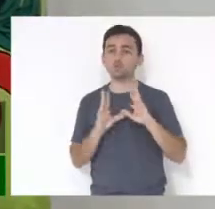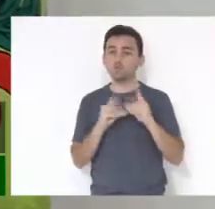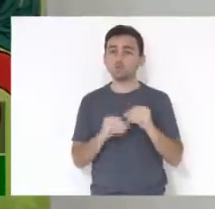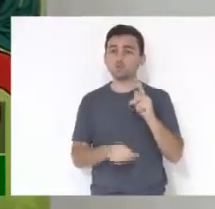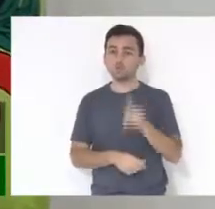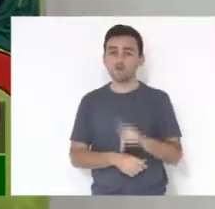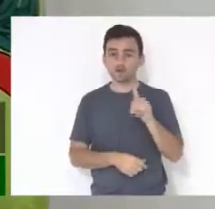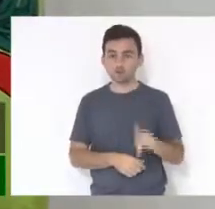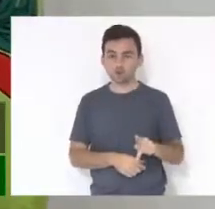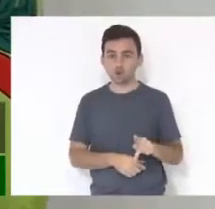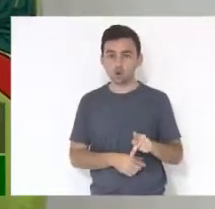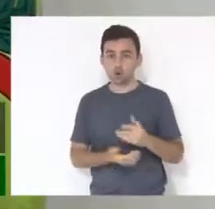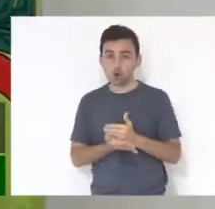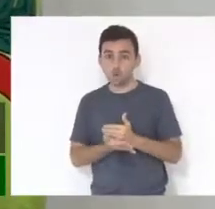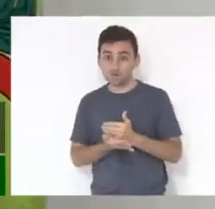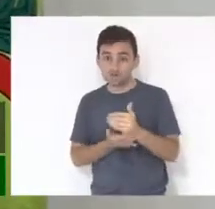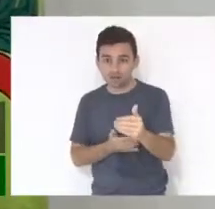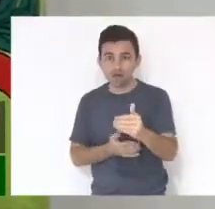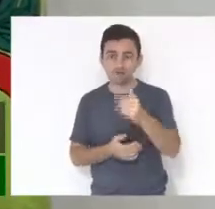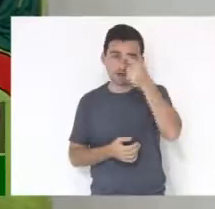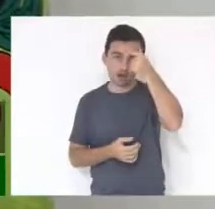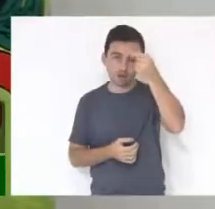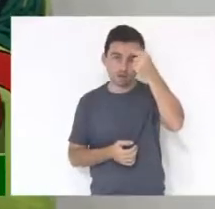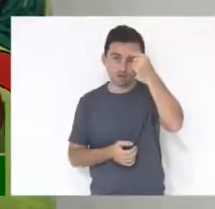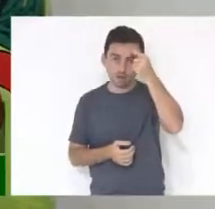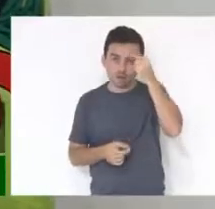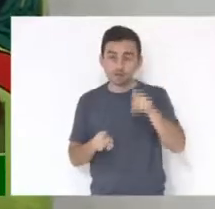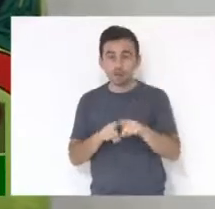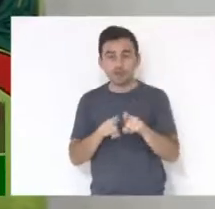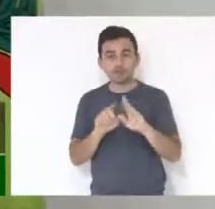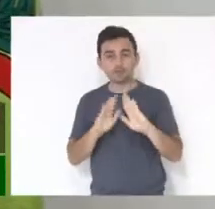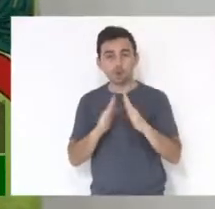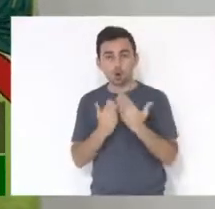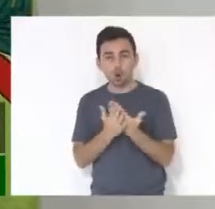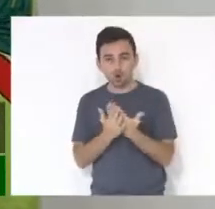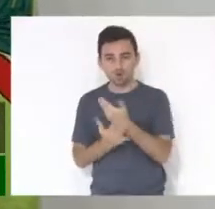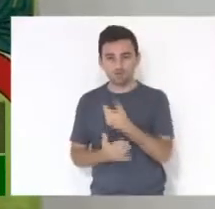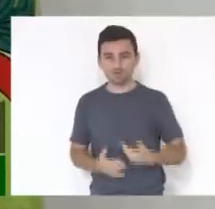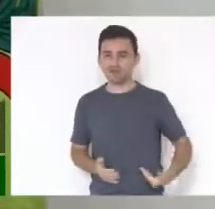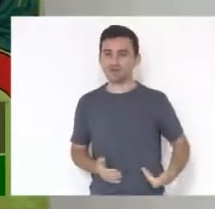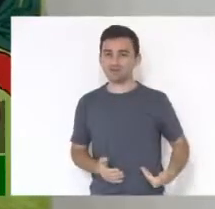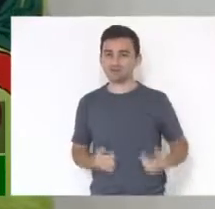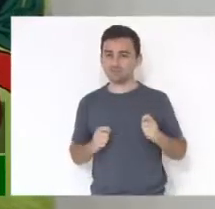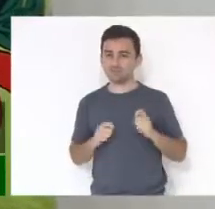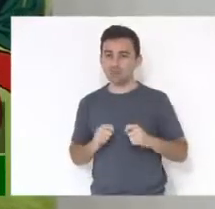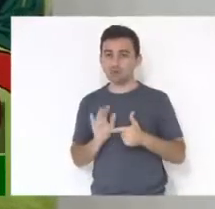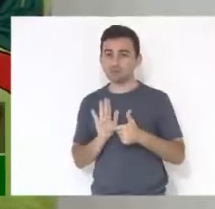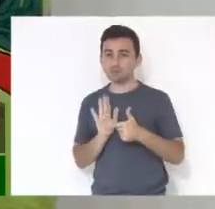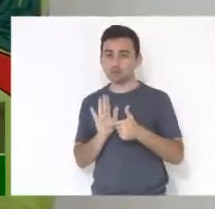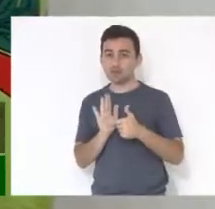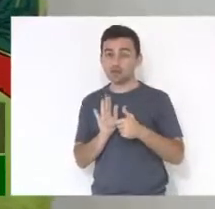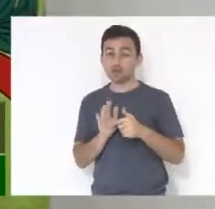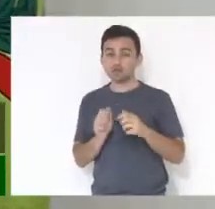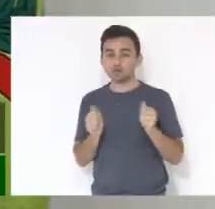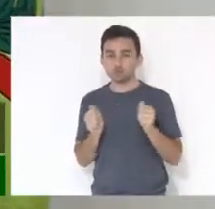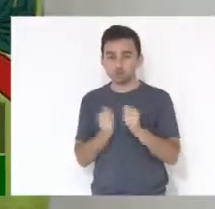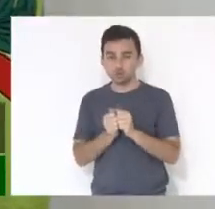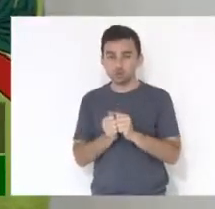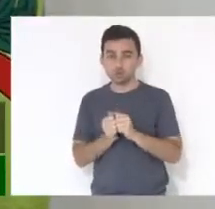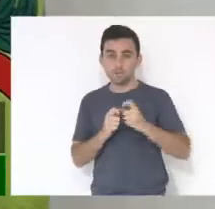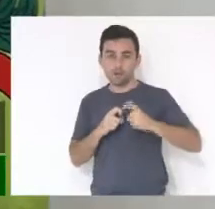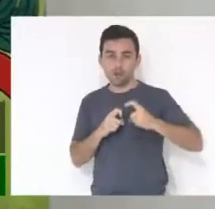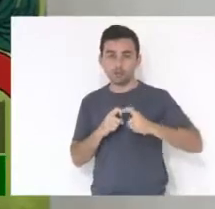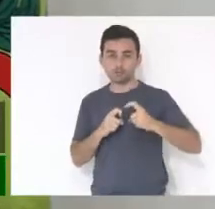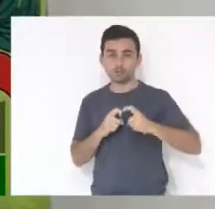em universidades do Estado e escolas estaduais apresentem, junto com o seu exame de admissão, exame médico,